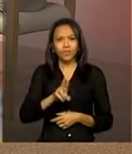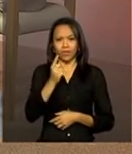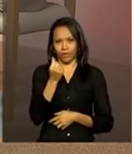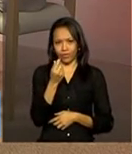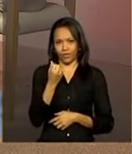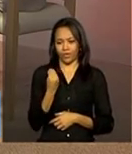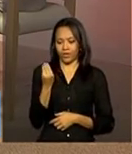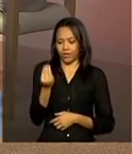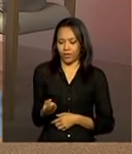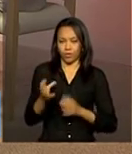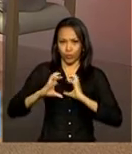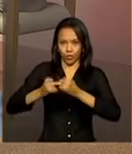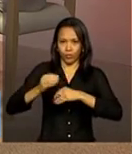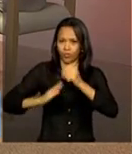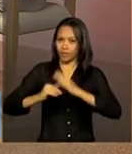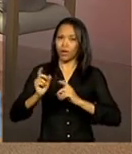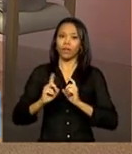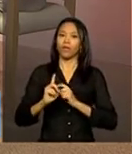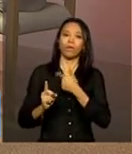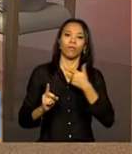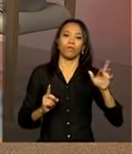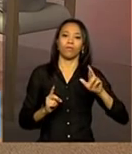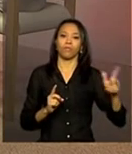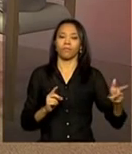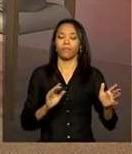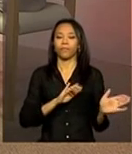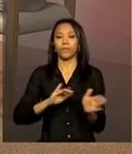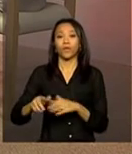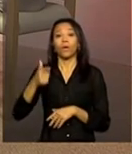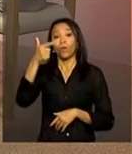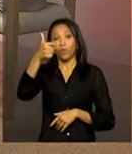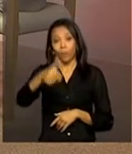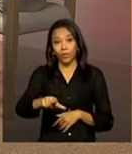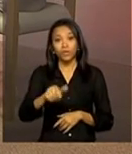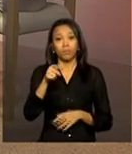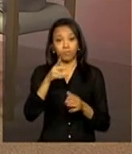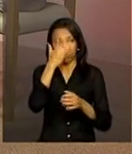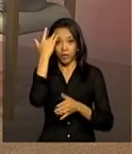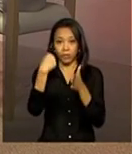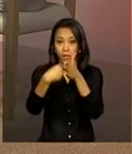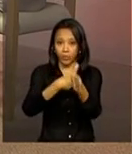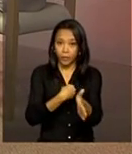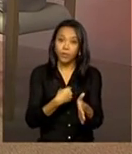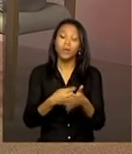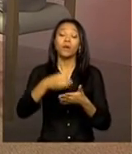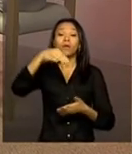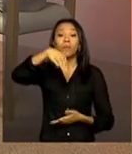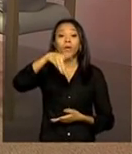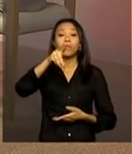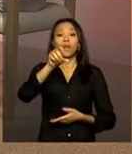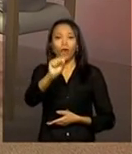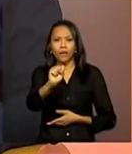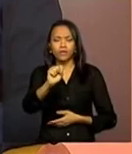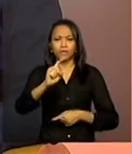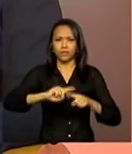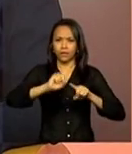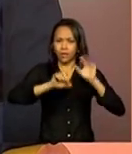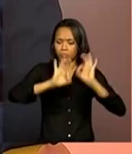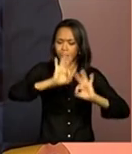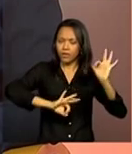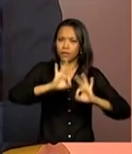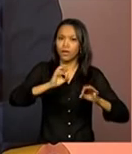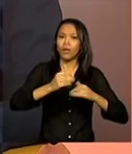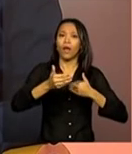equipe volante volante e rivânia Andreia Perdigão pergunta o MDS tem planejado para 15